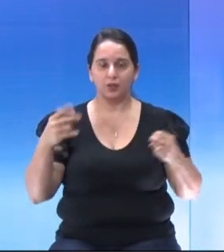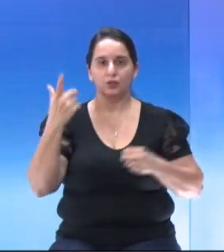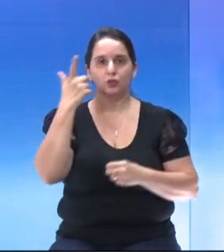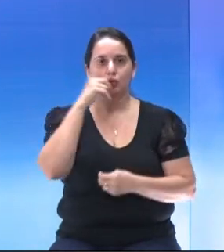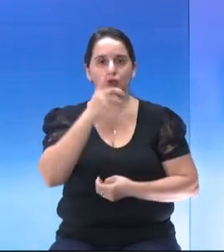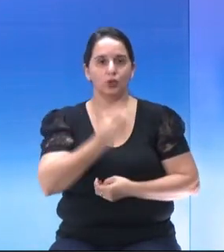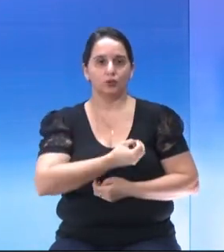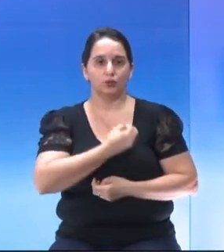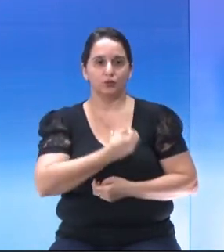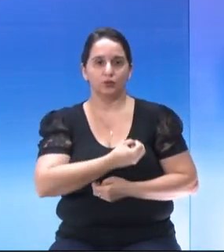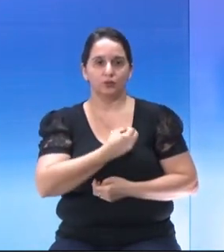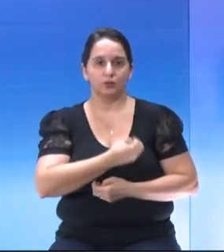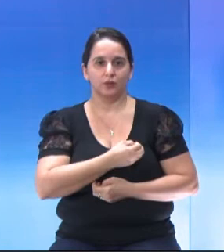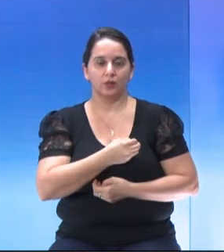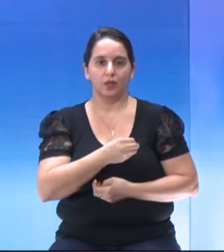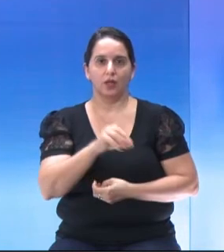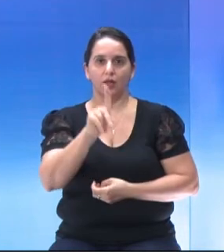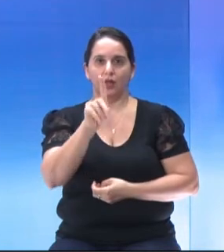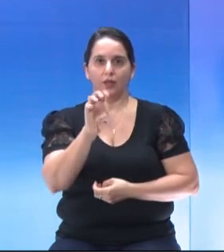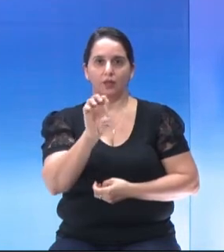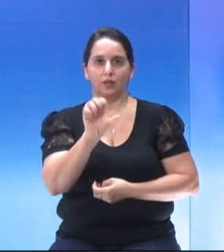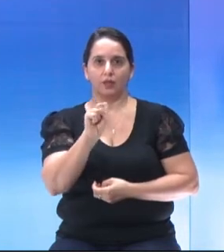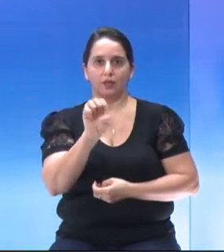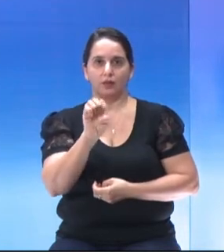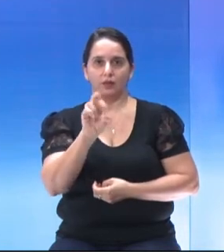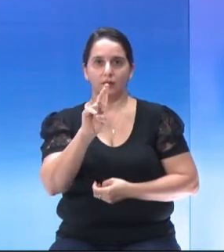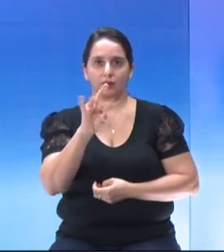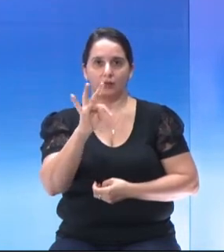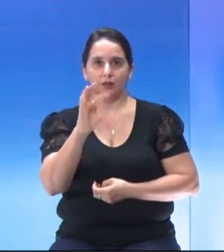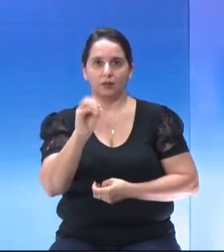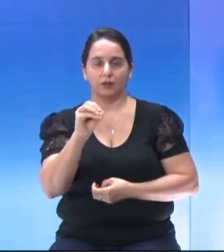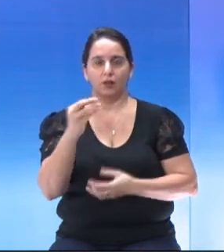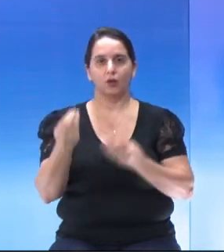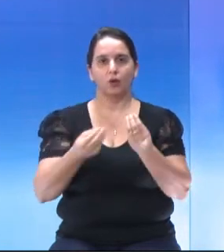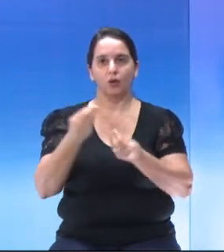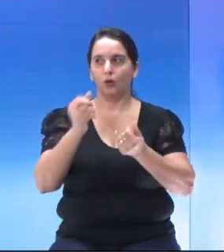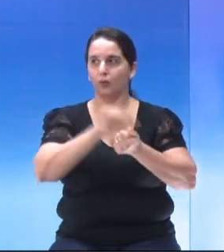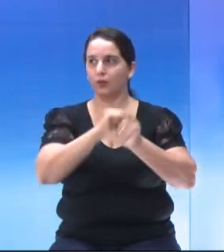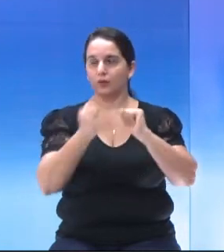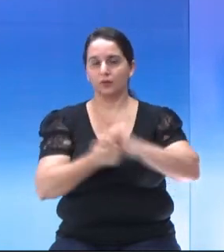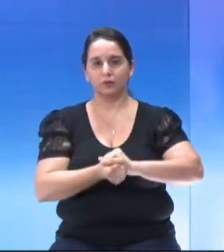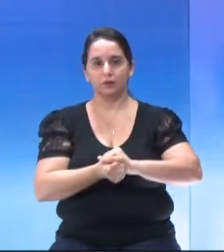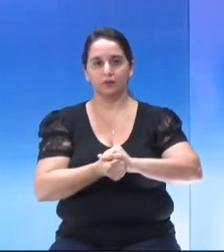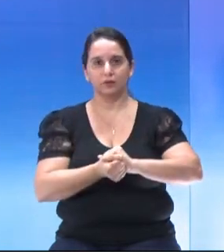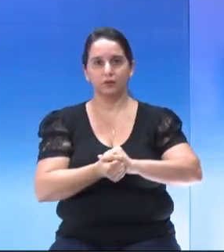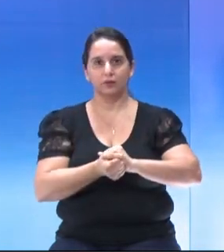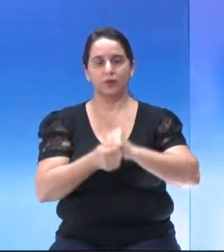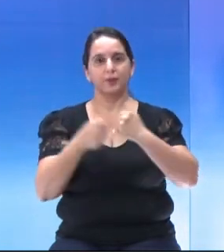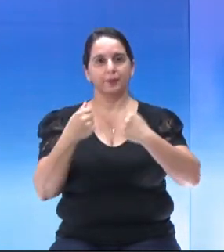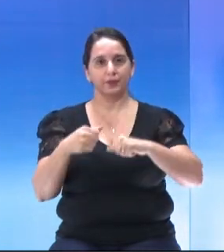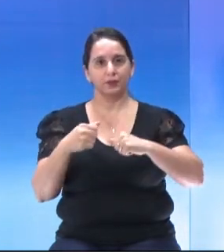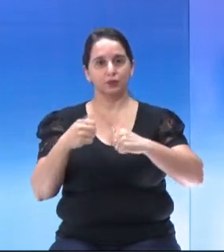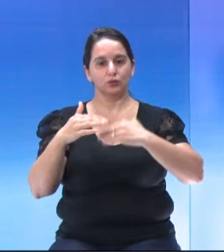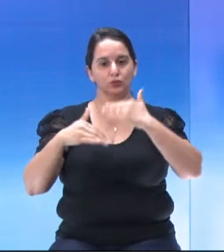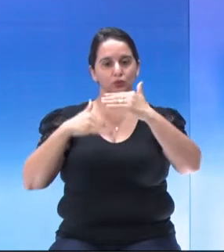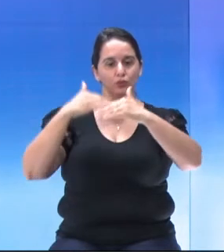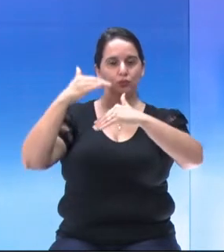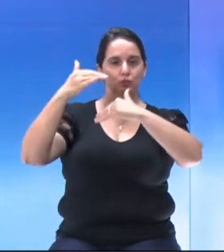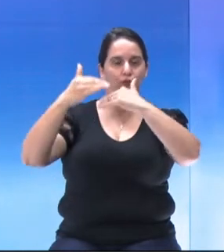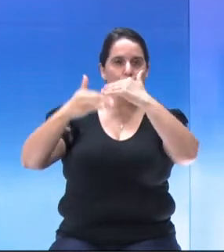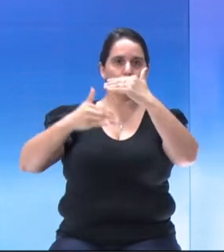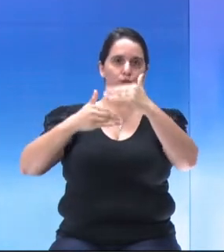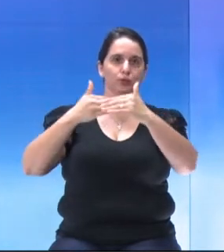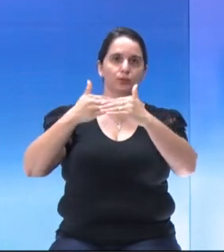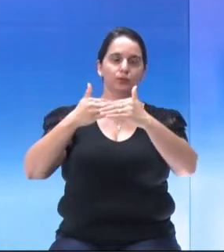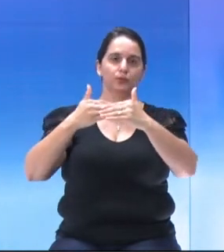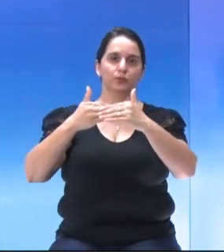nesse bioma chamado deserto. Que tipo de adaptação eles tiveram que passar